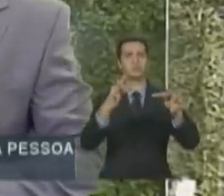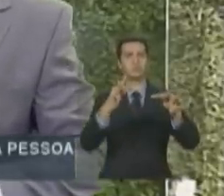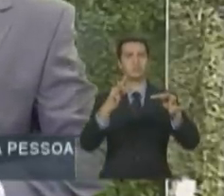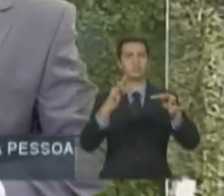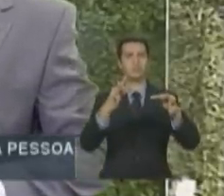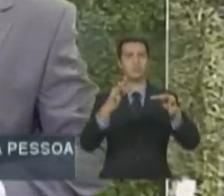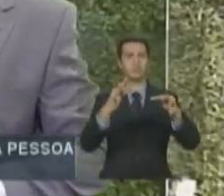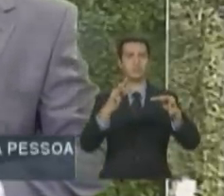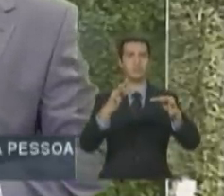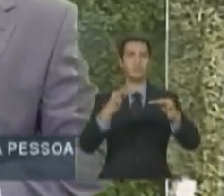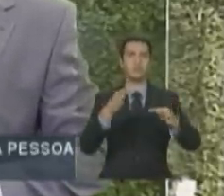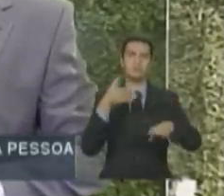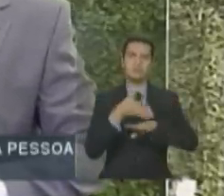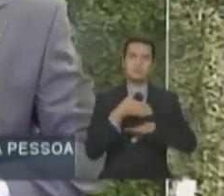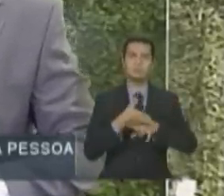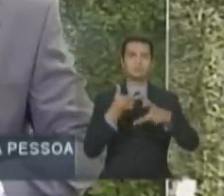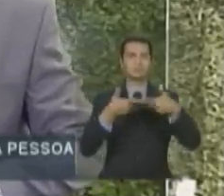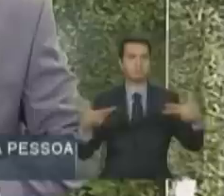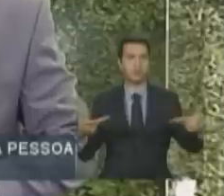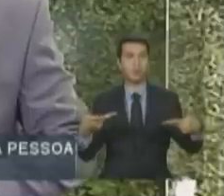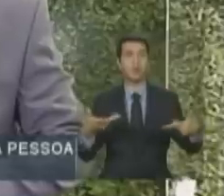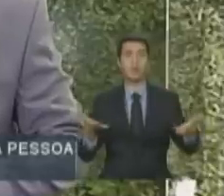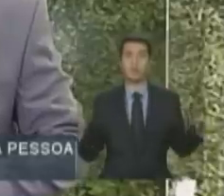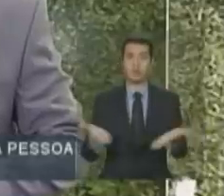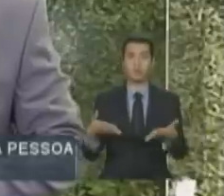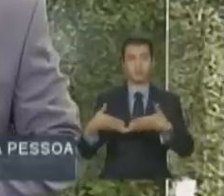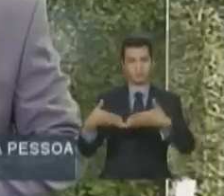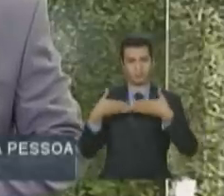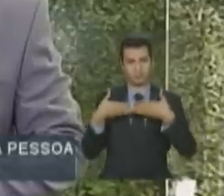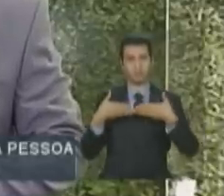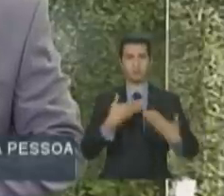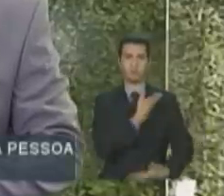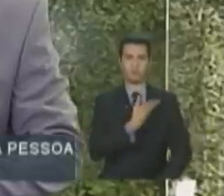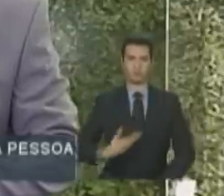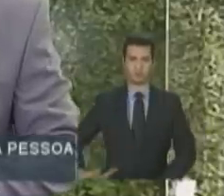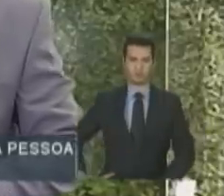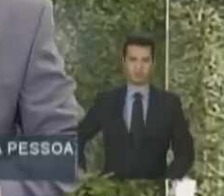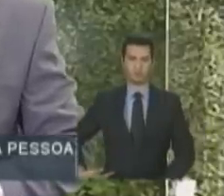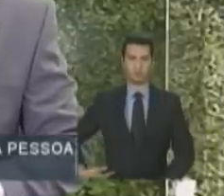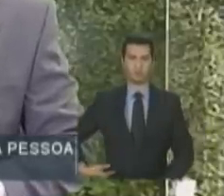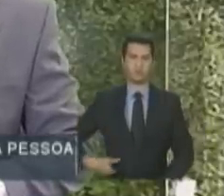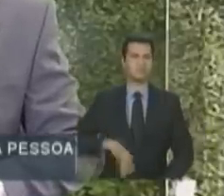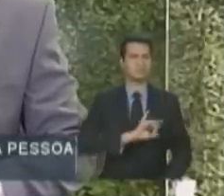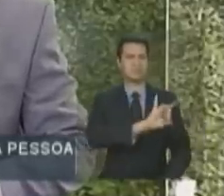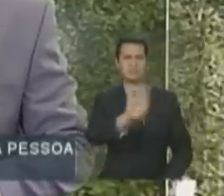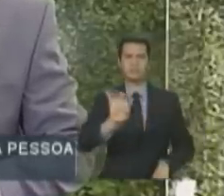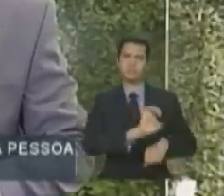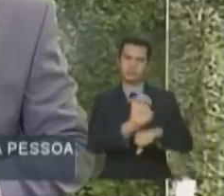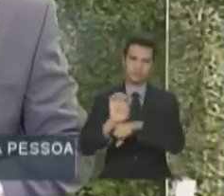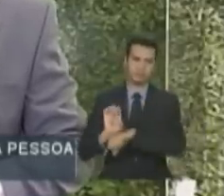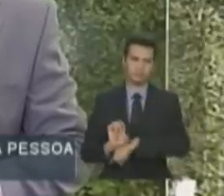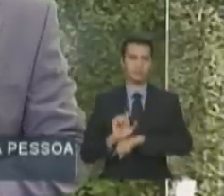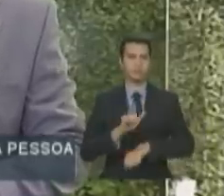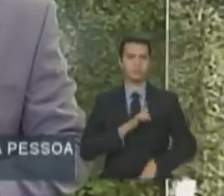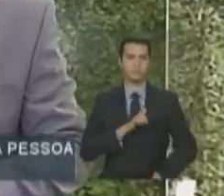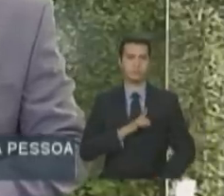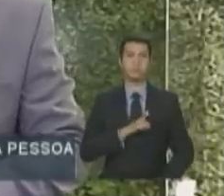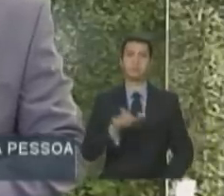aqui, senhora presidenta, eu faço um apelo aos governadores, representado aqui pelo governador Marconi Perillo,